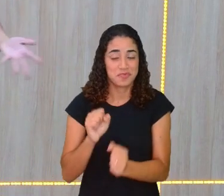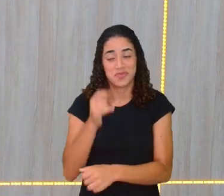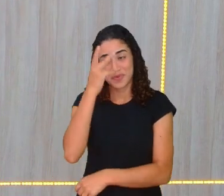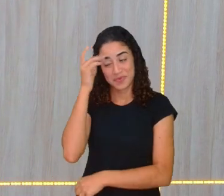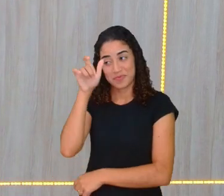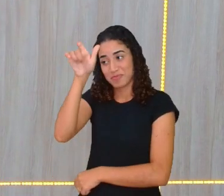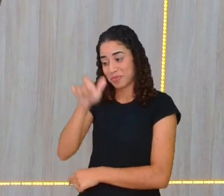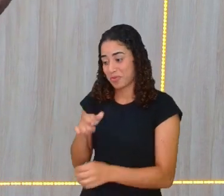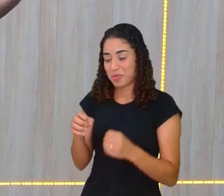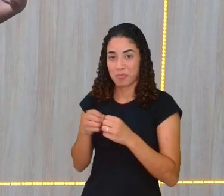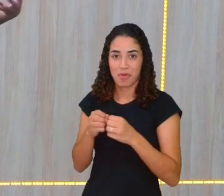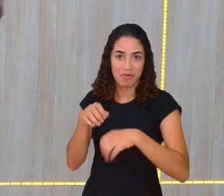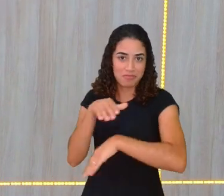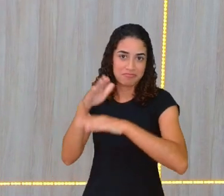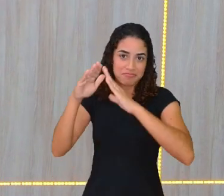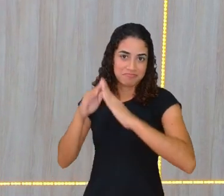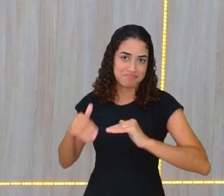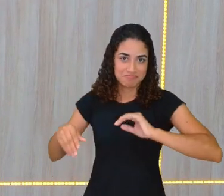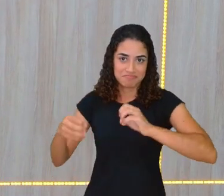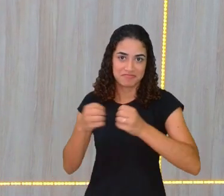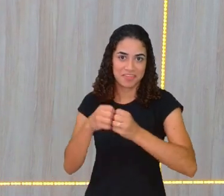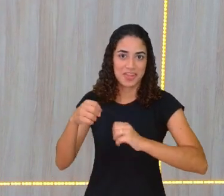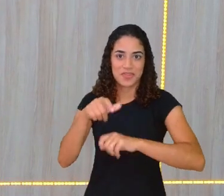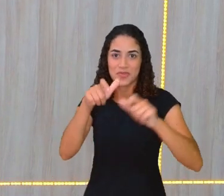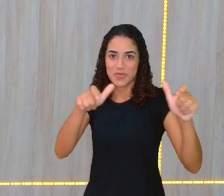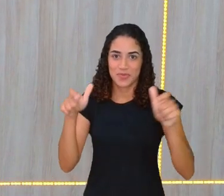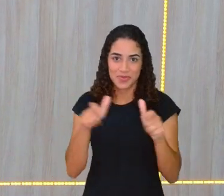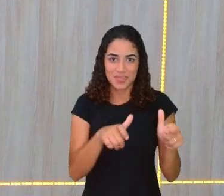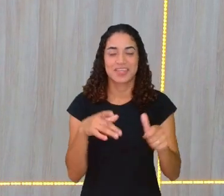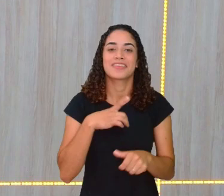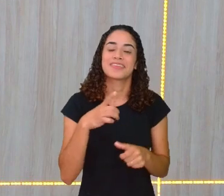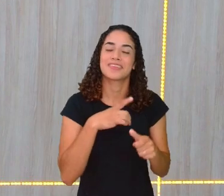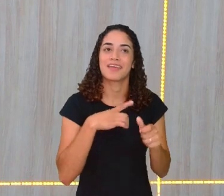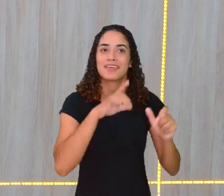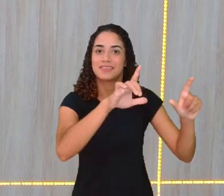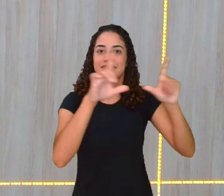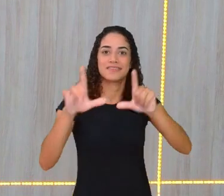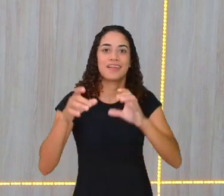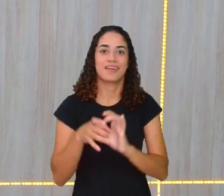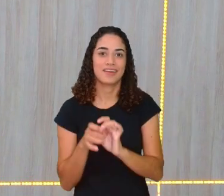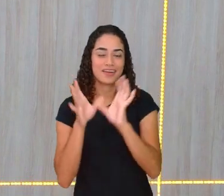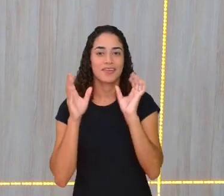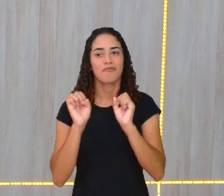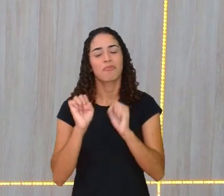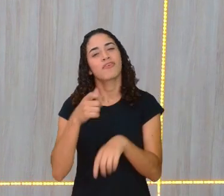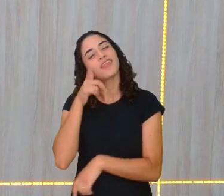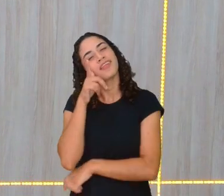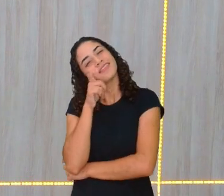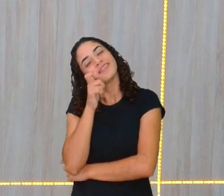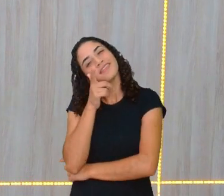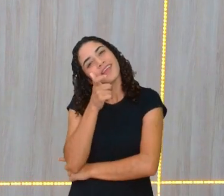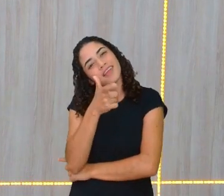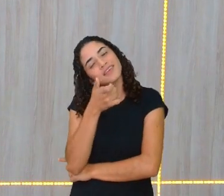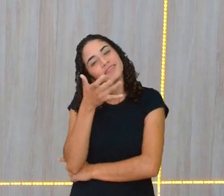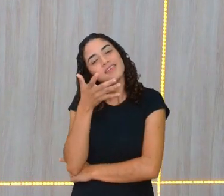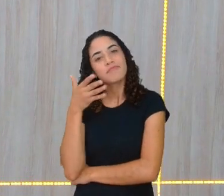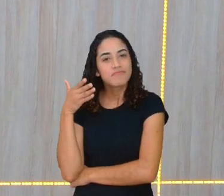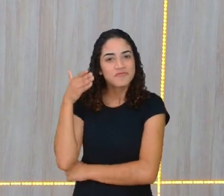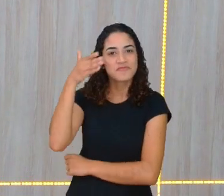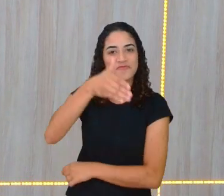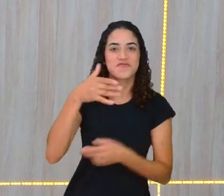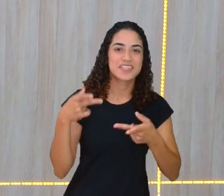mora perto, que vive perto desse lugar, que tem essas obras disponíveis, pode se interessar em querer ir